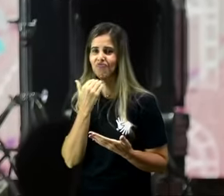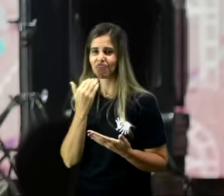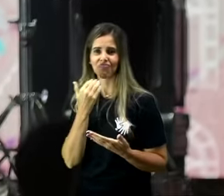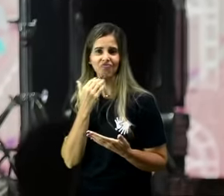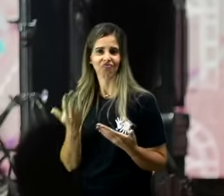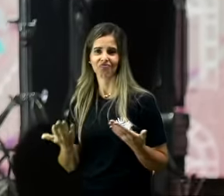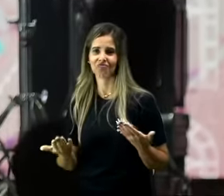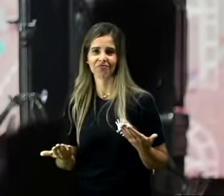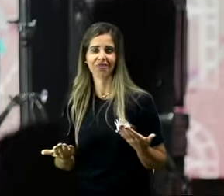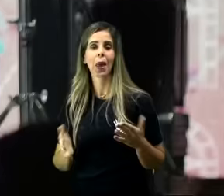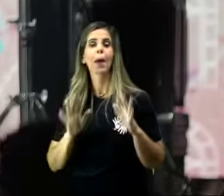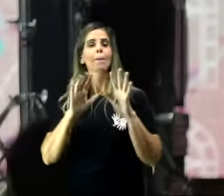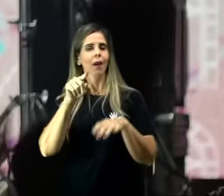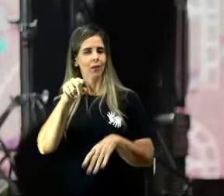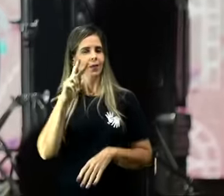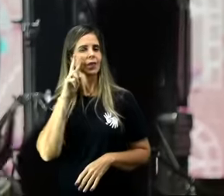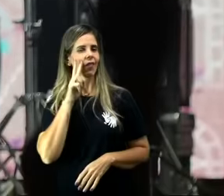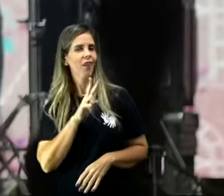Prepara.